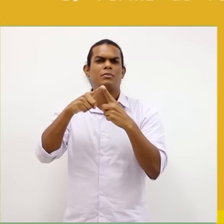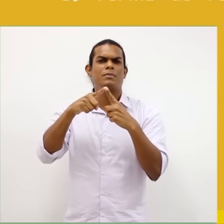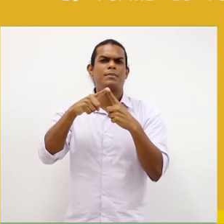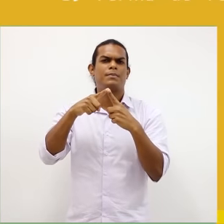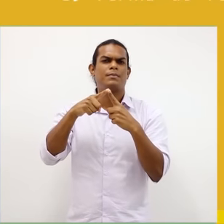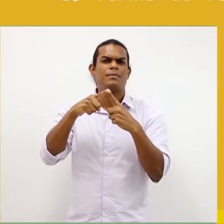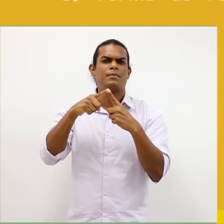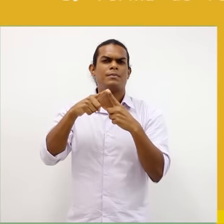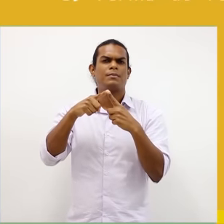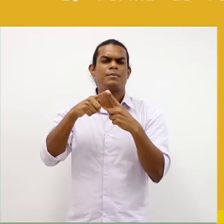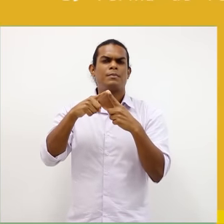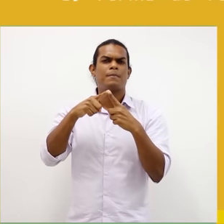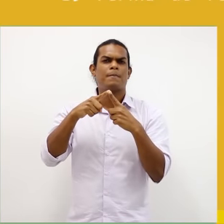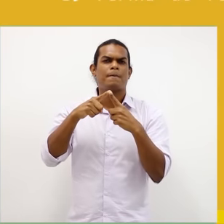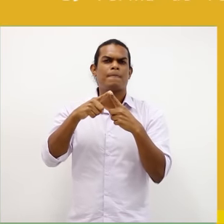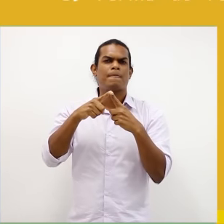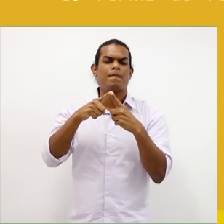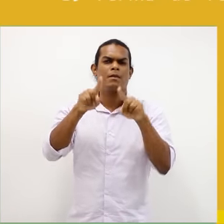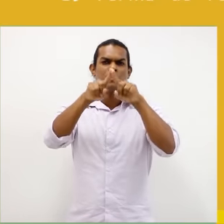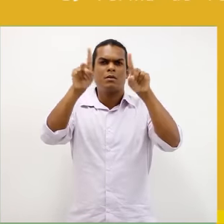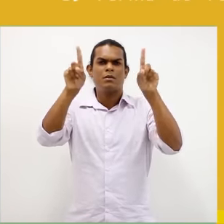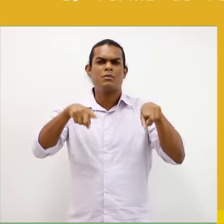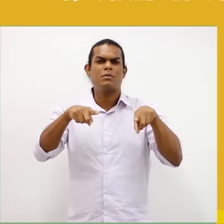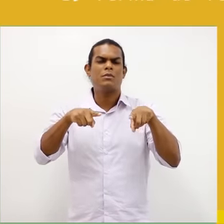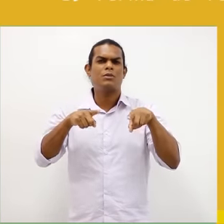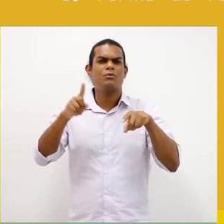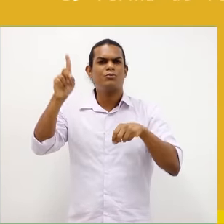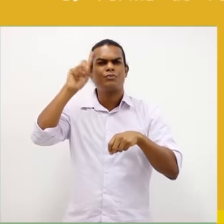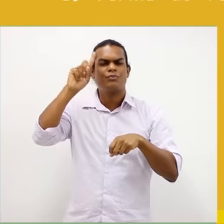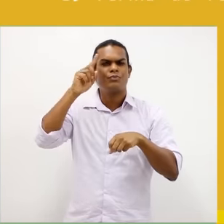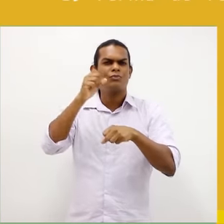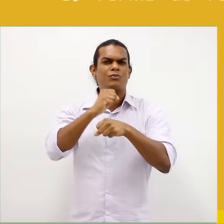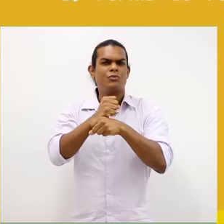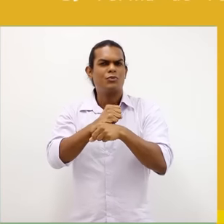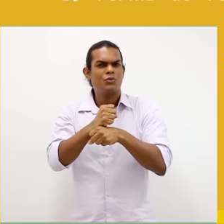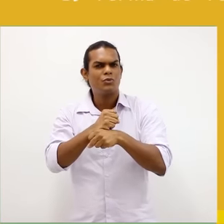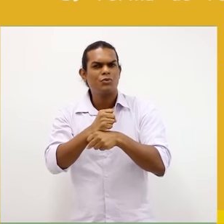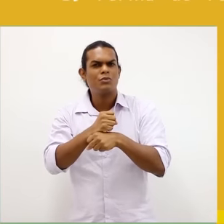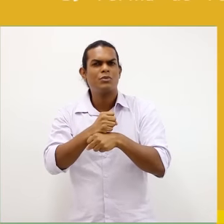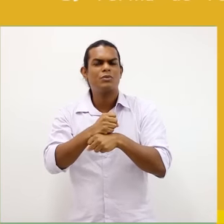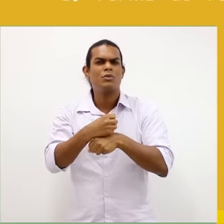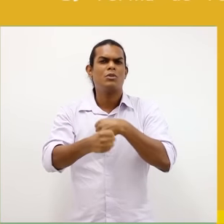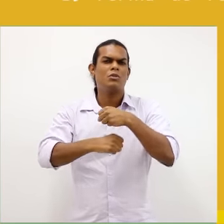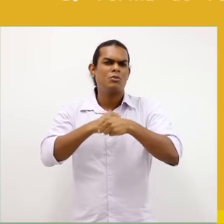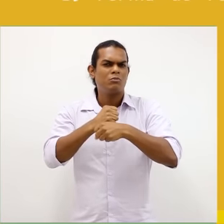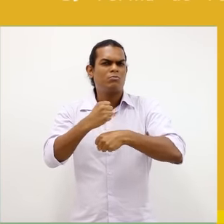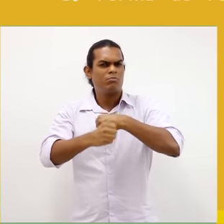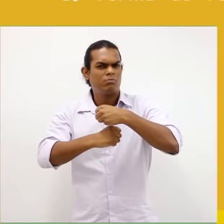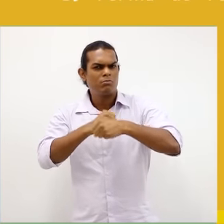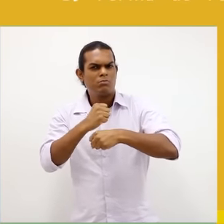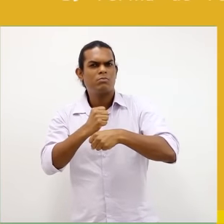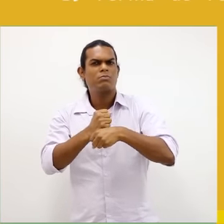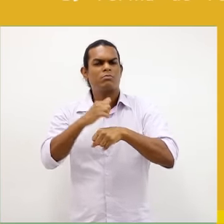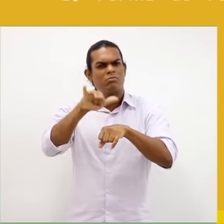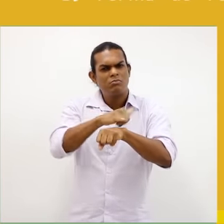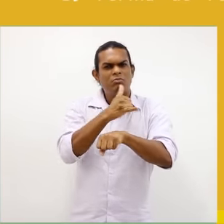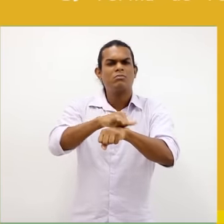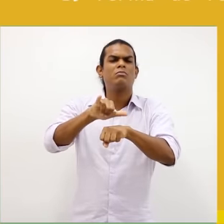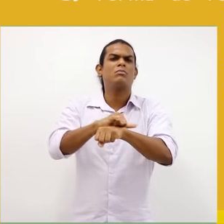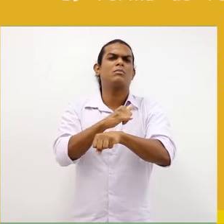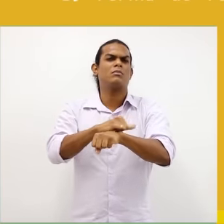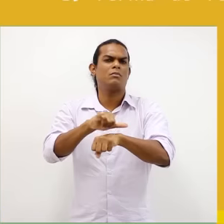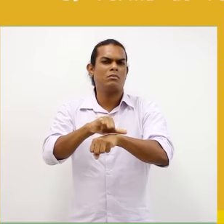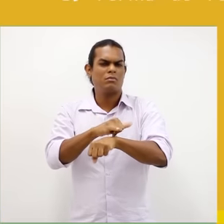mínima é ter um planejamento anual, dever constando metas, prioridades e programas, estratégias e metodologias de